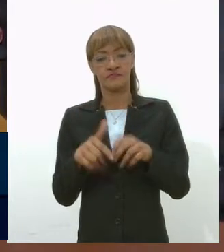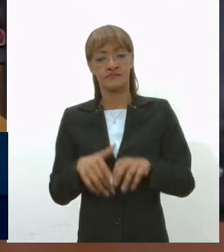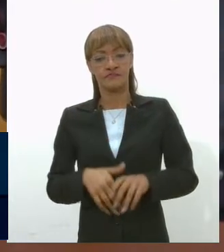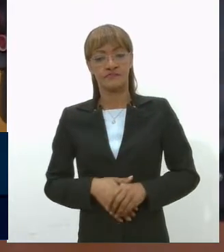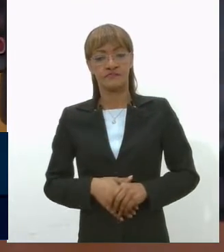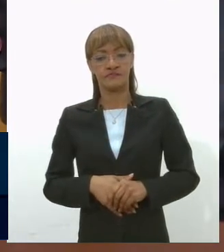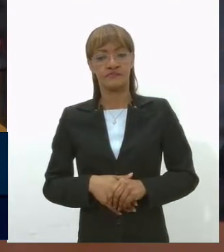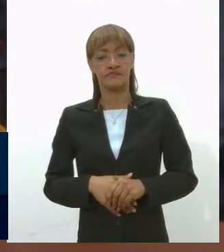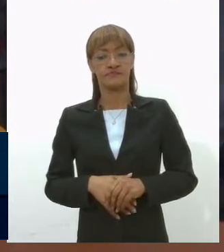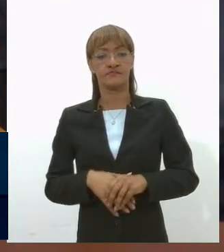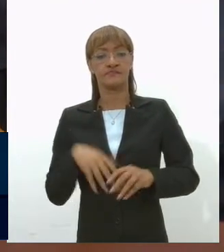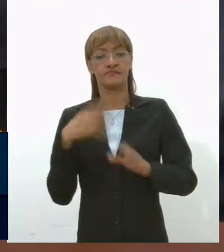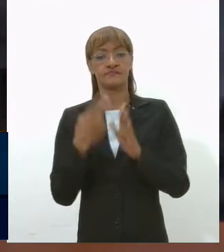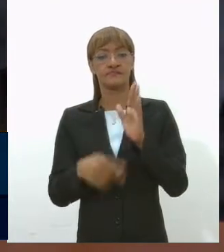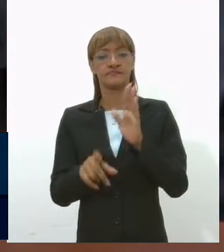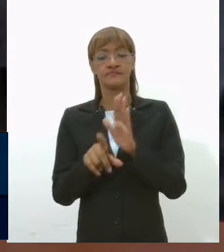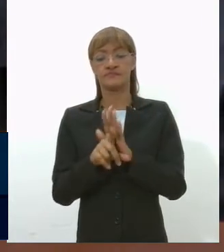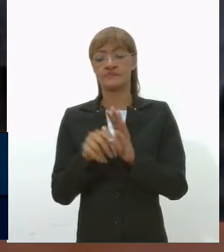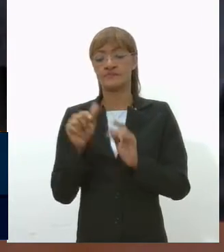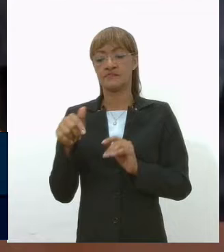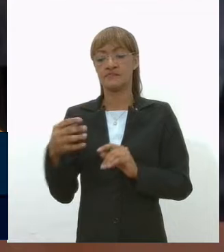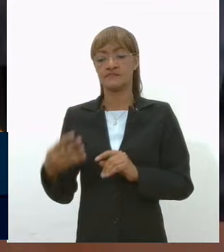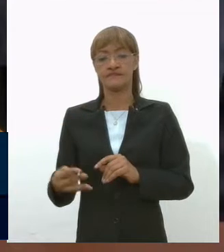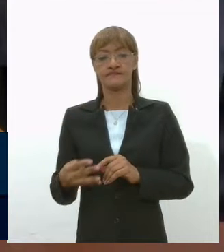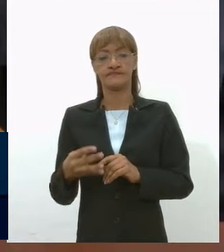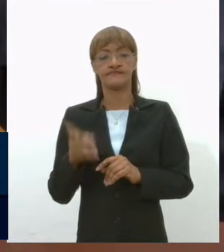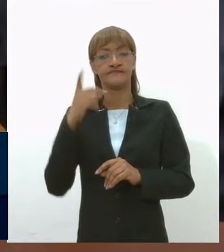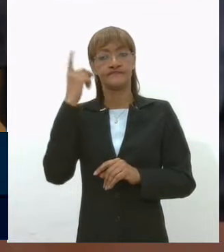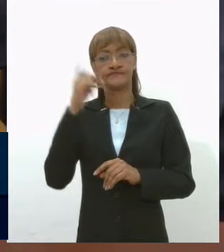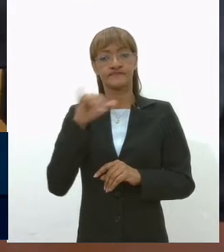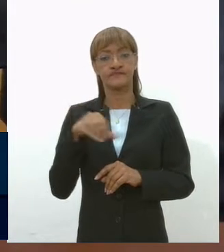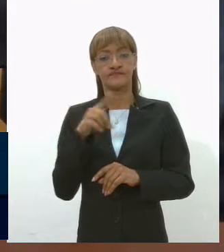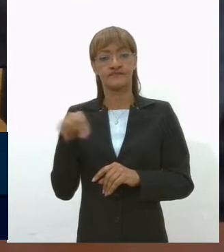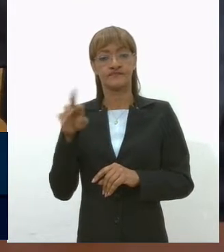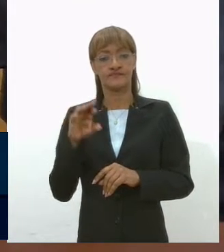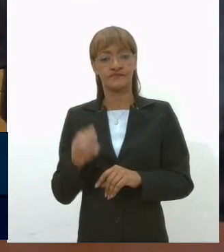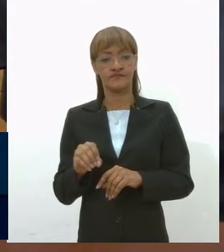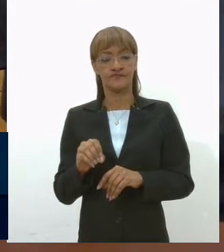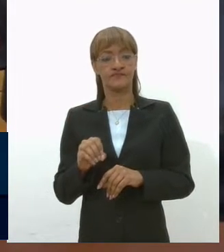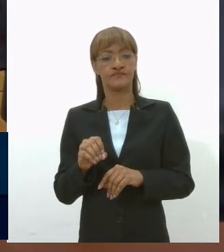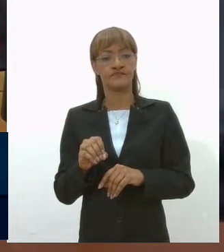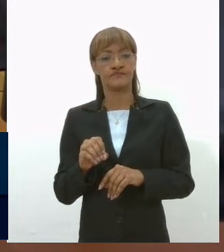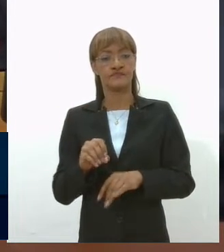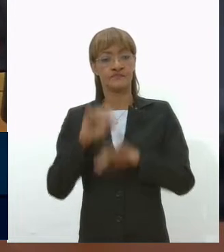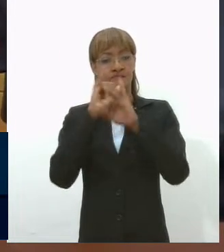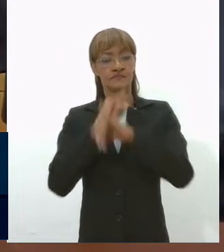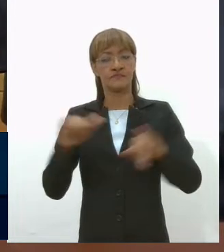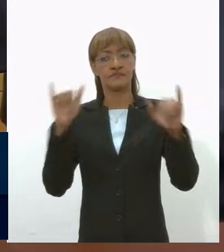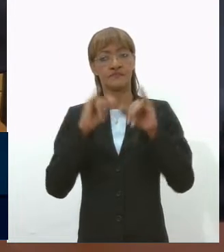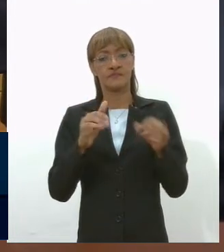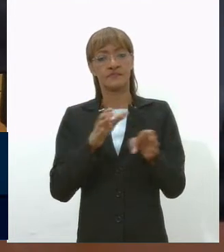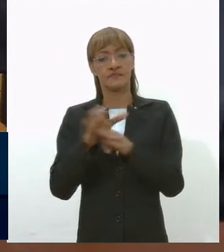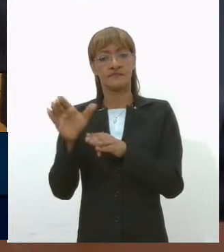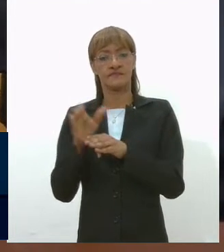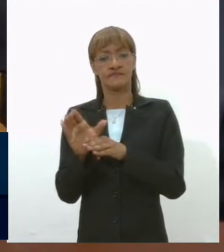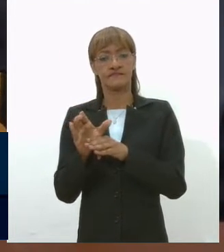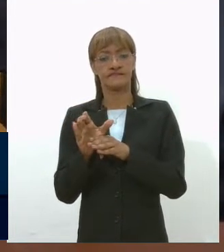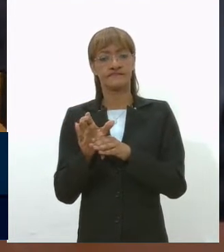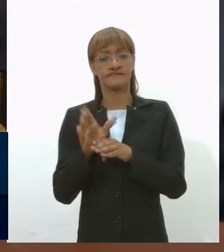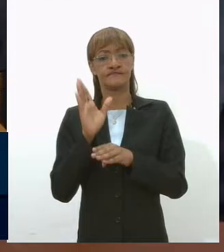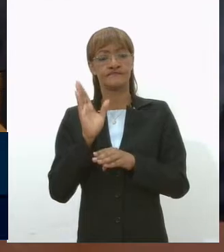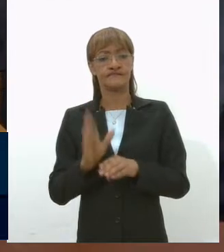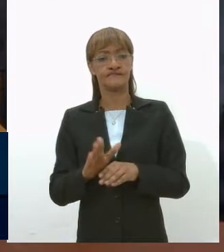Projeto de lei ordinária número 74, do deputado João Marcelo, que institui a campanha de conscientização sobre o transtorno obsessivo compulsivo,